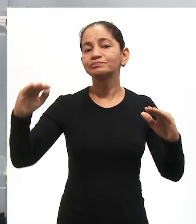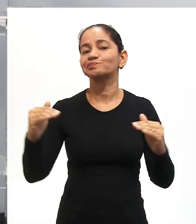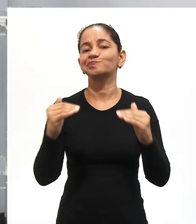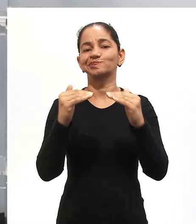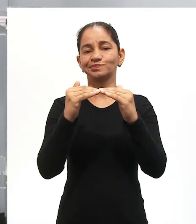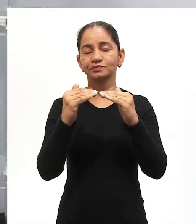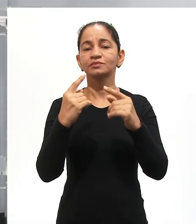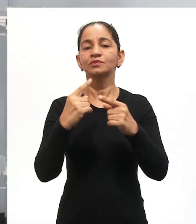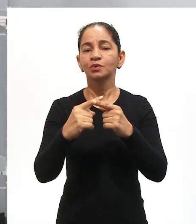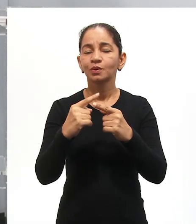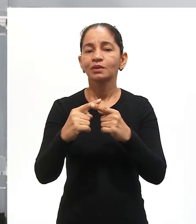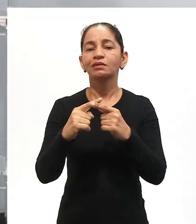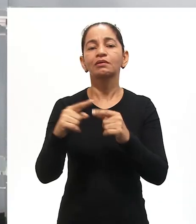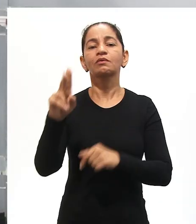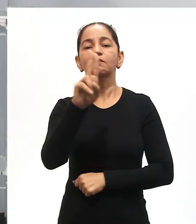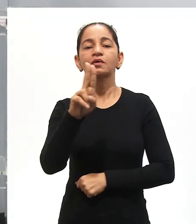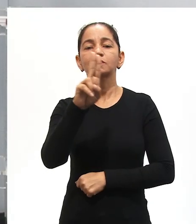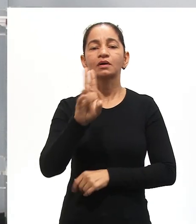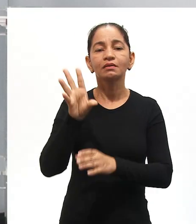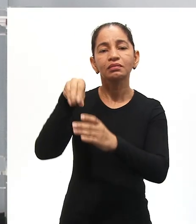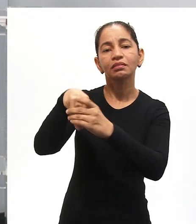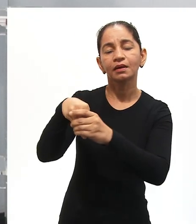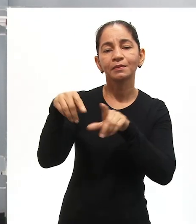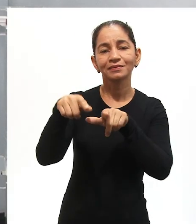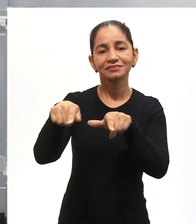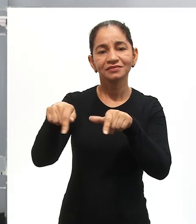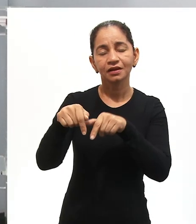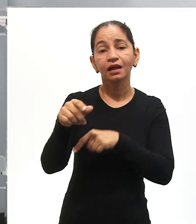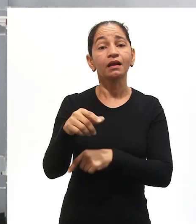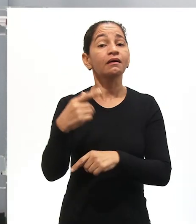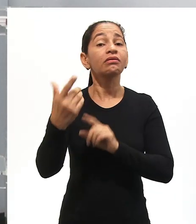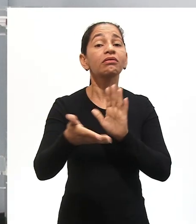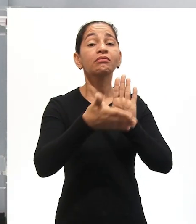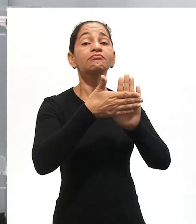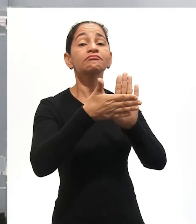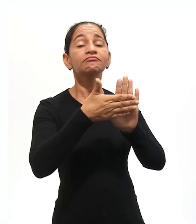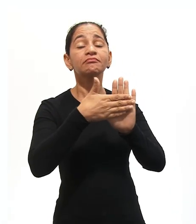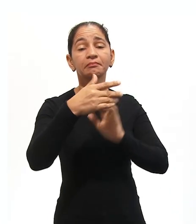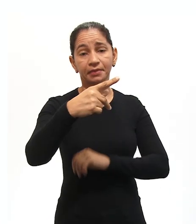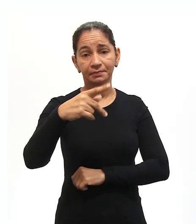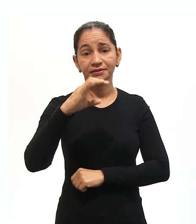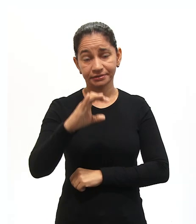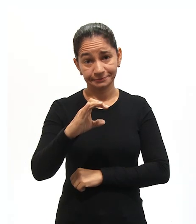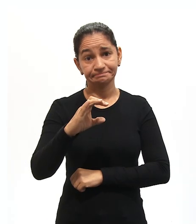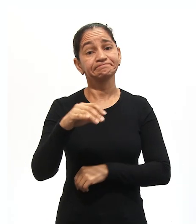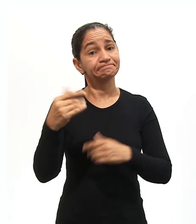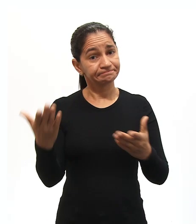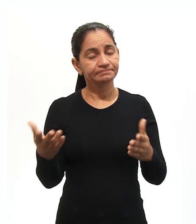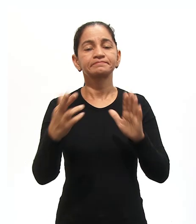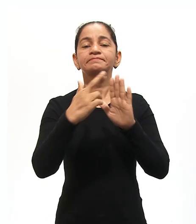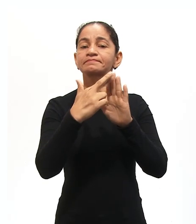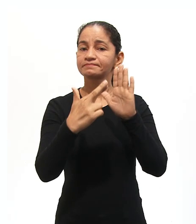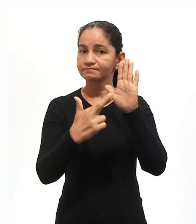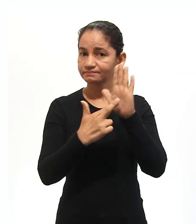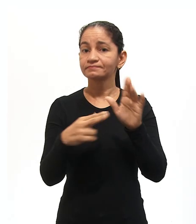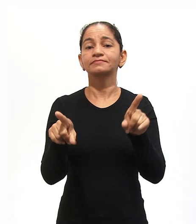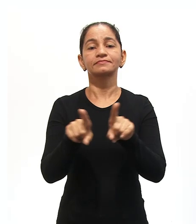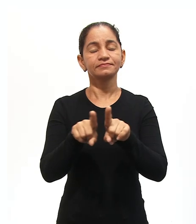que ele vai desenvolver durante determinado tempo e o que está lá sendo previsto, tá? Dominar normas jurídicas e